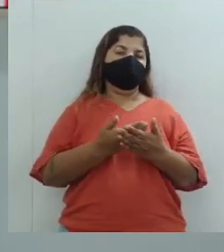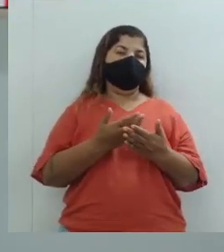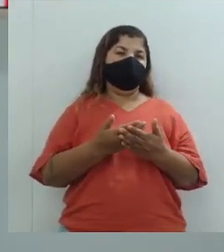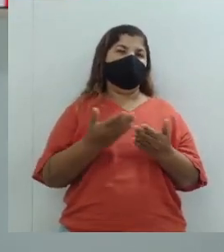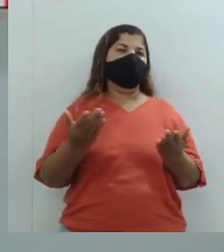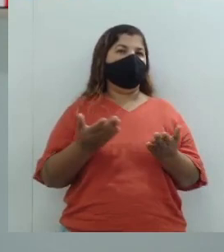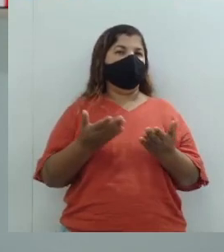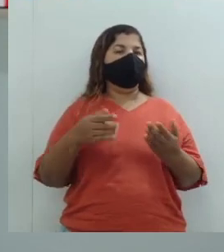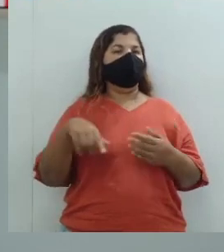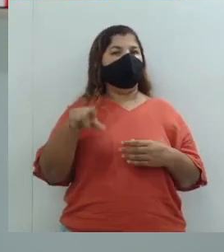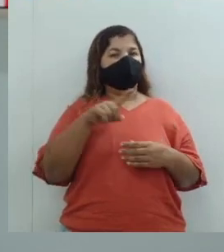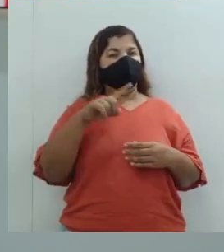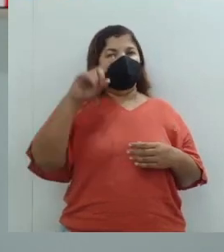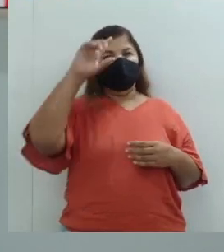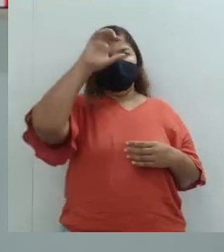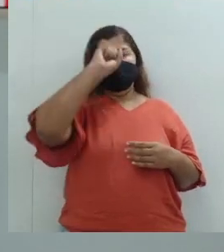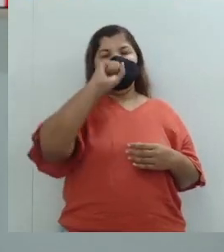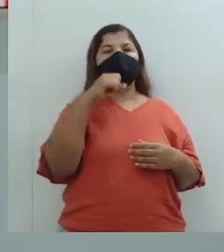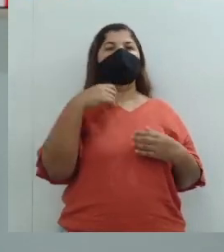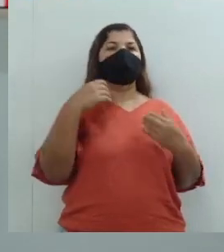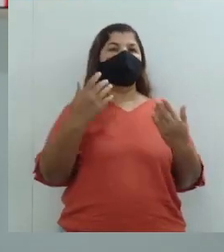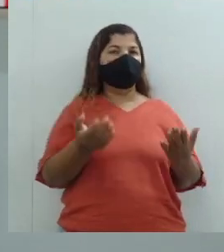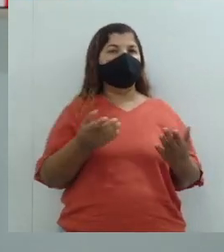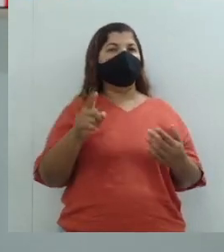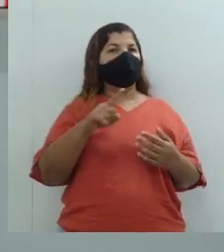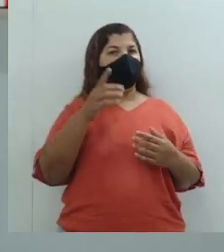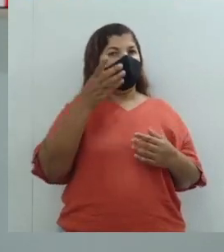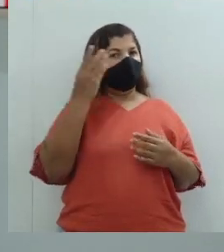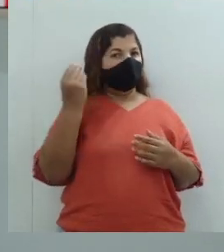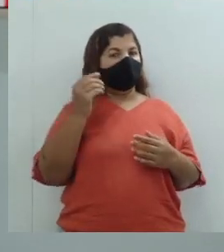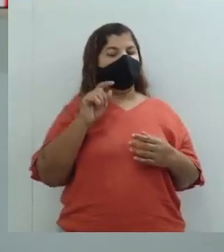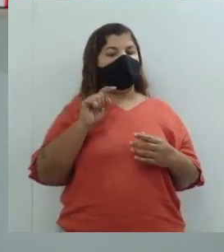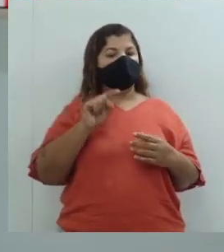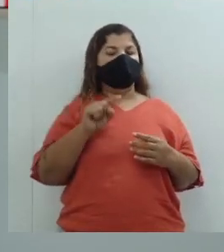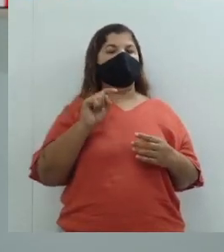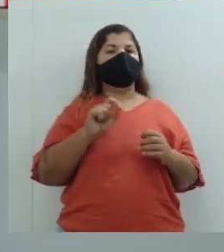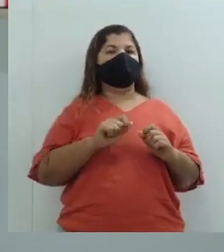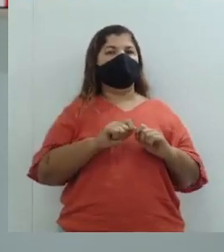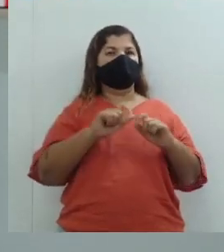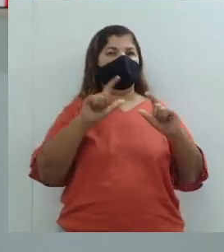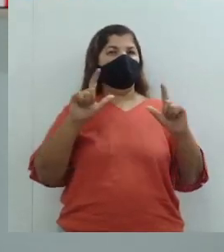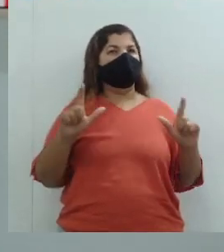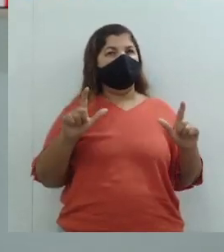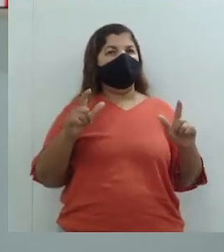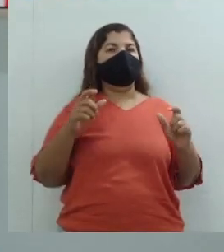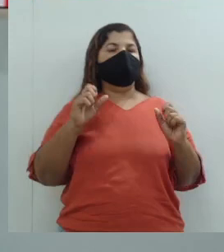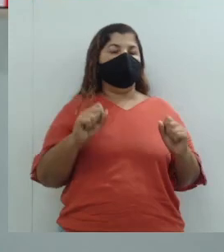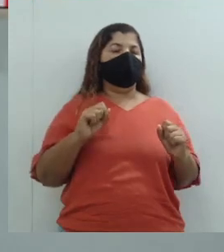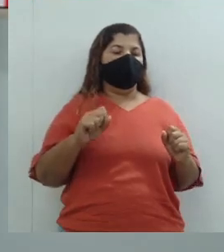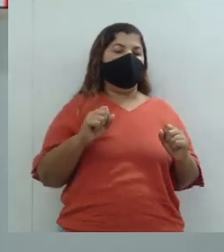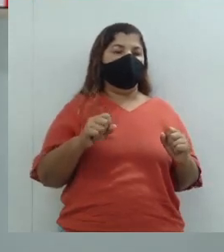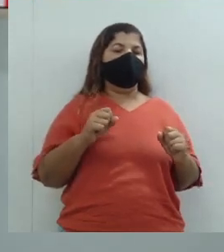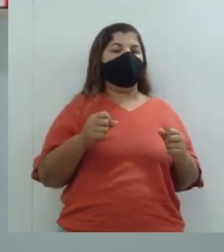Eu espero que vocês tenham compreendido tudo. Não esqueçam de estar acessando aí a aula. Você pode ver quantas vezes você quiser, né? Fica